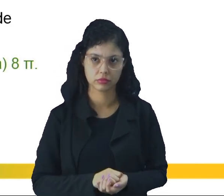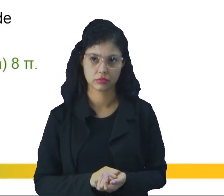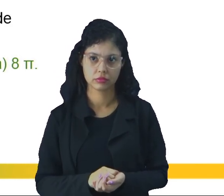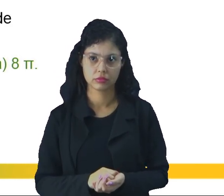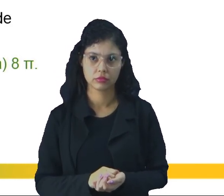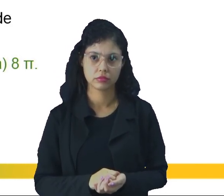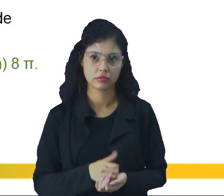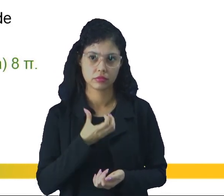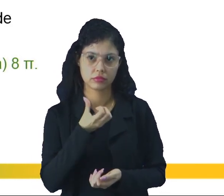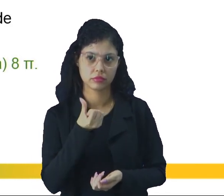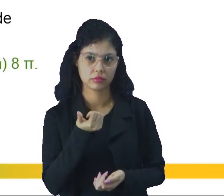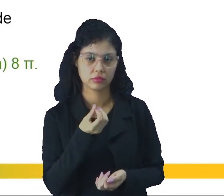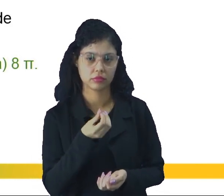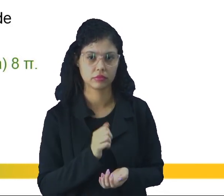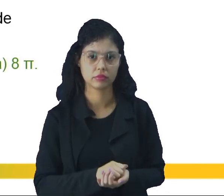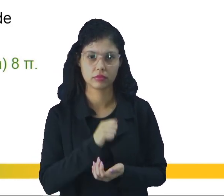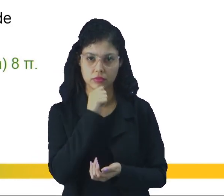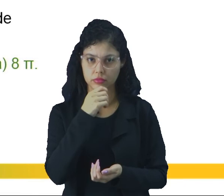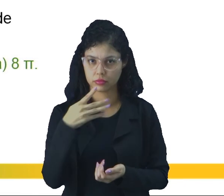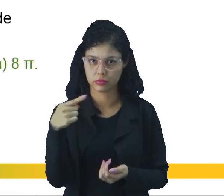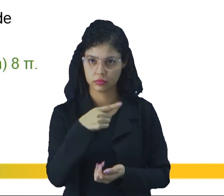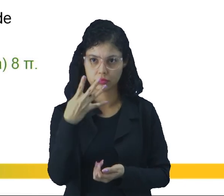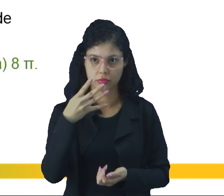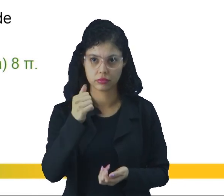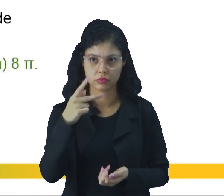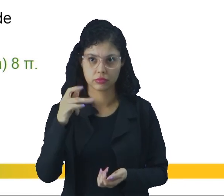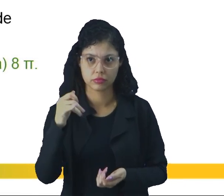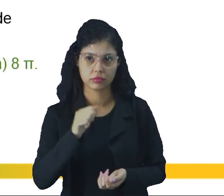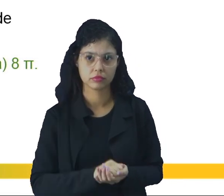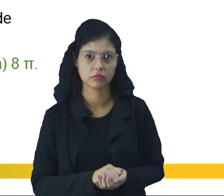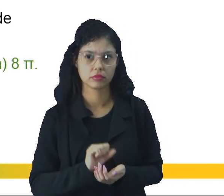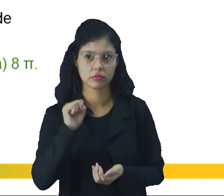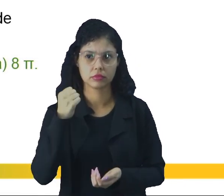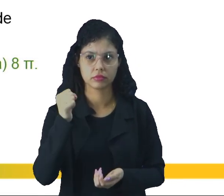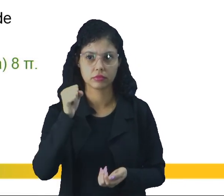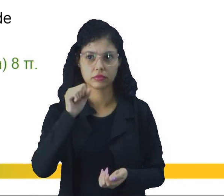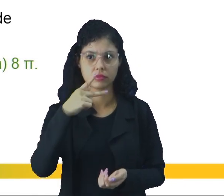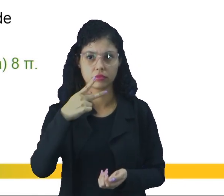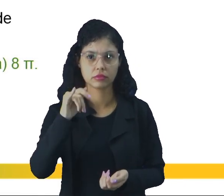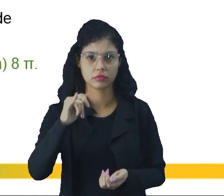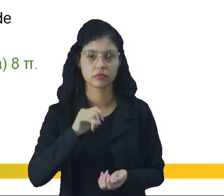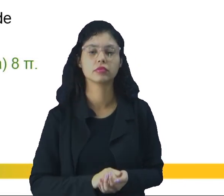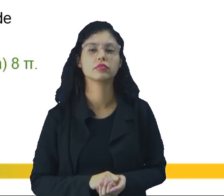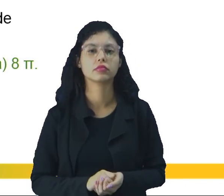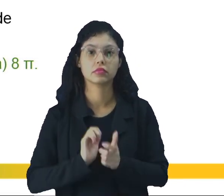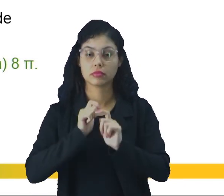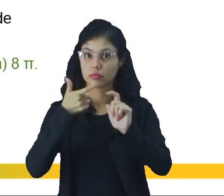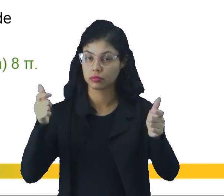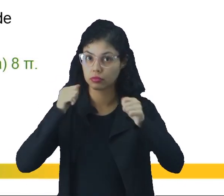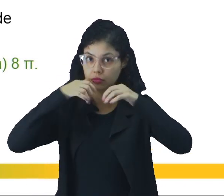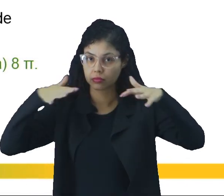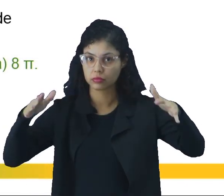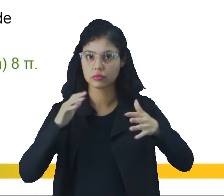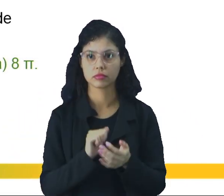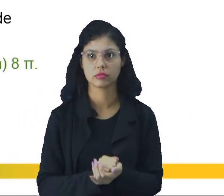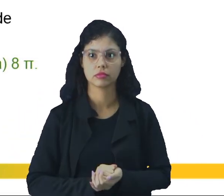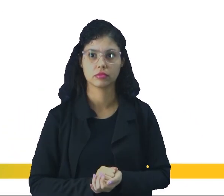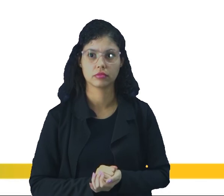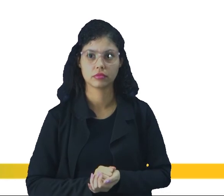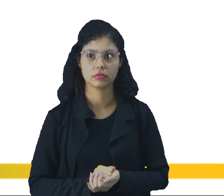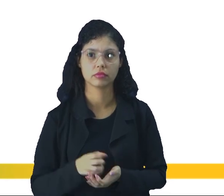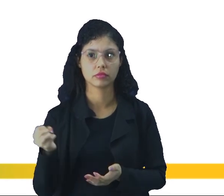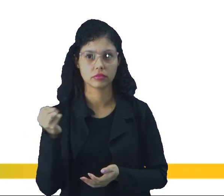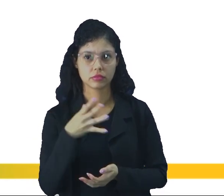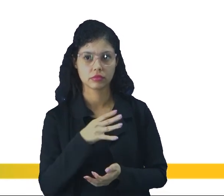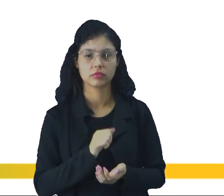ó. 16π menos 4π menos 4π, 8π. Vai ser a ampliação da área de cobertura da